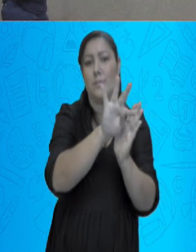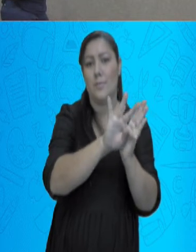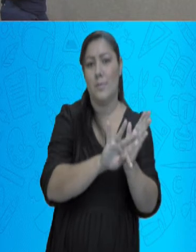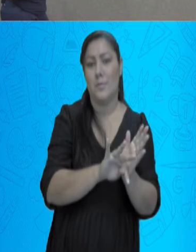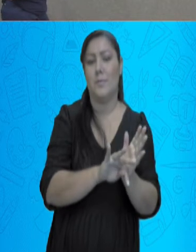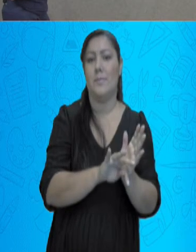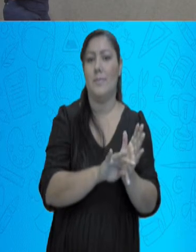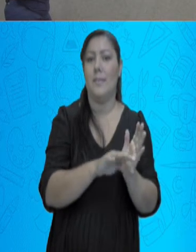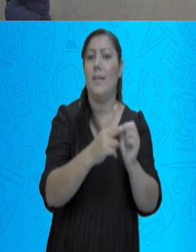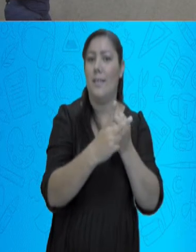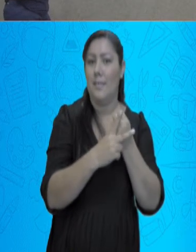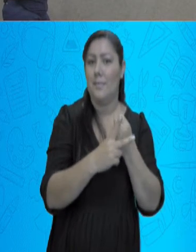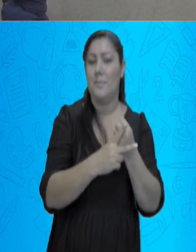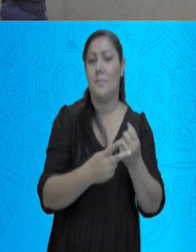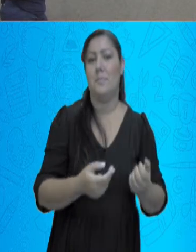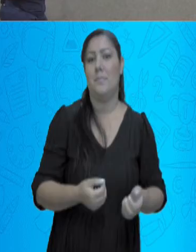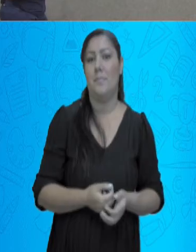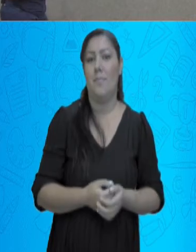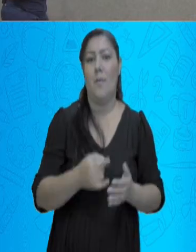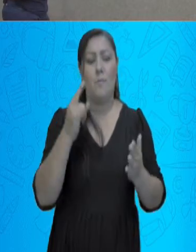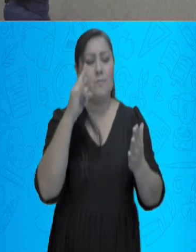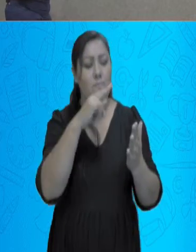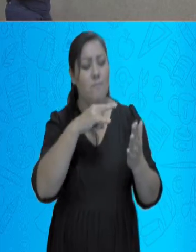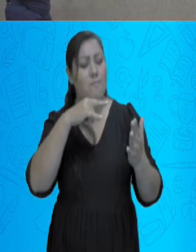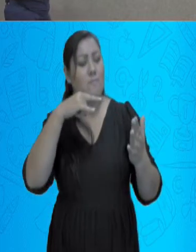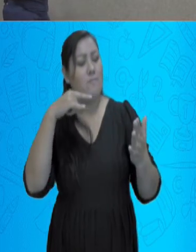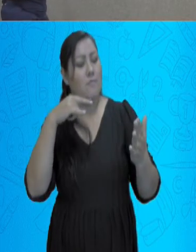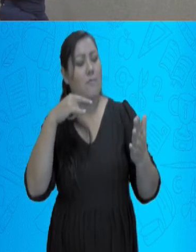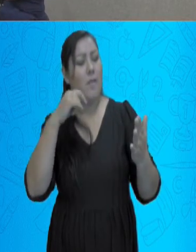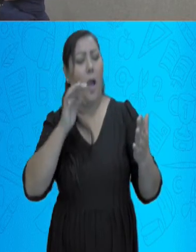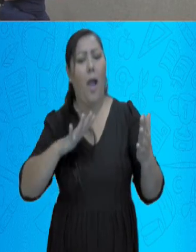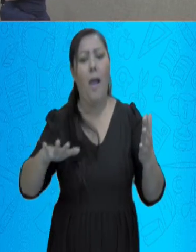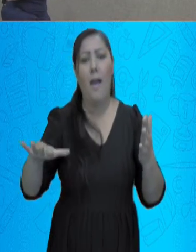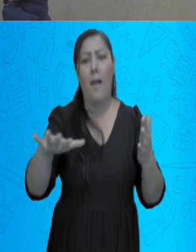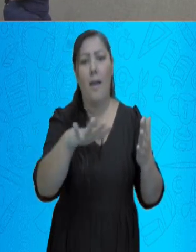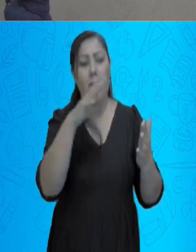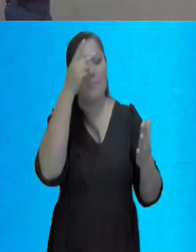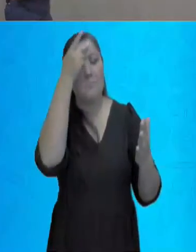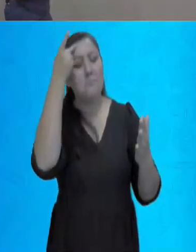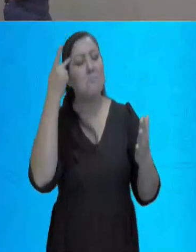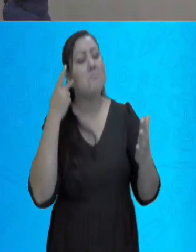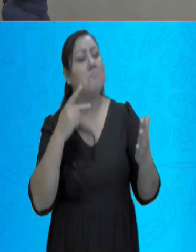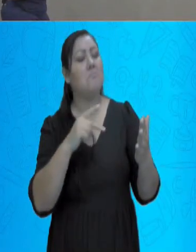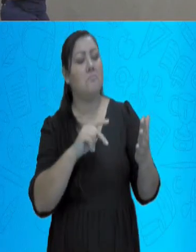maneira atrativa, né? E que possa atingir um número maior de pessoas.